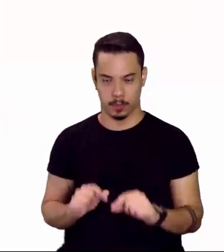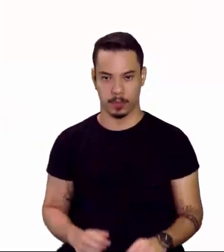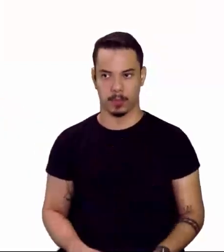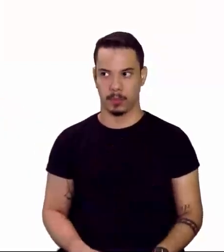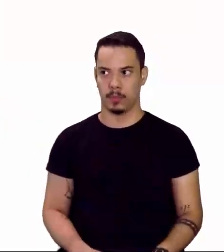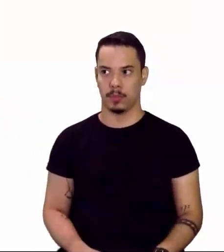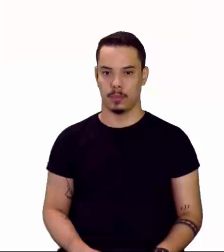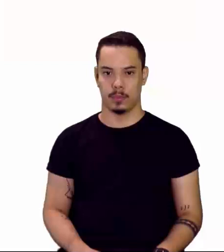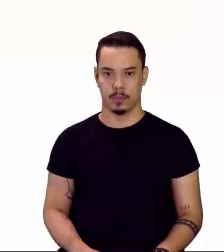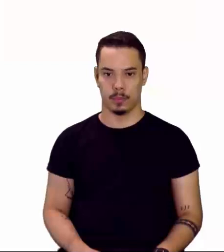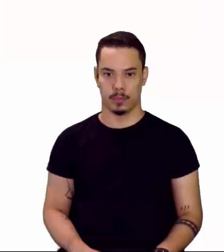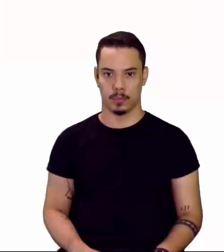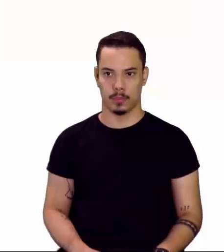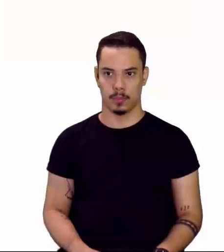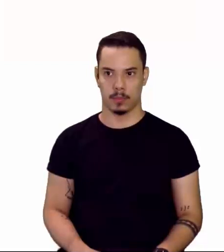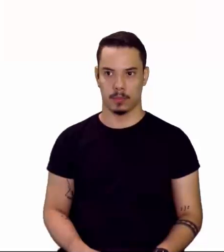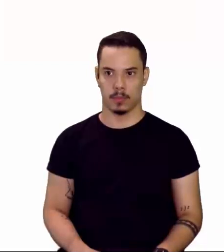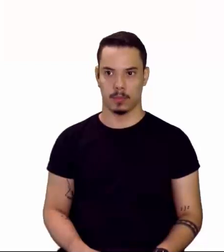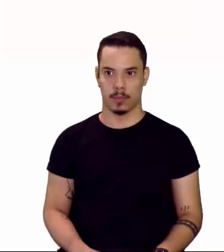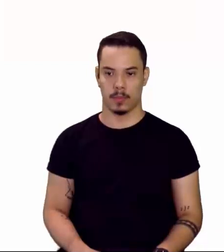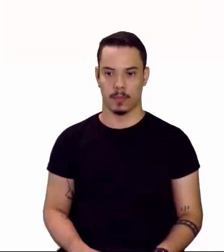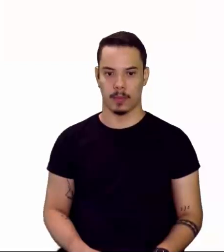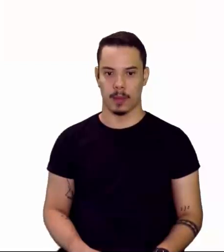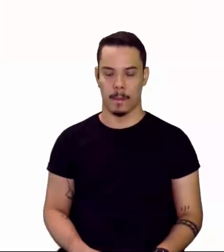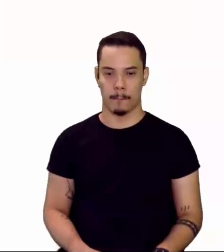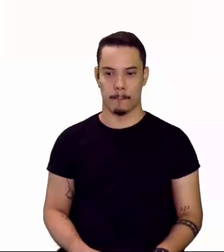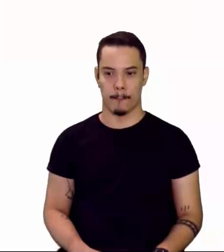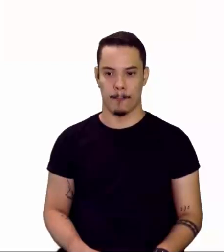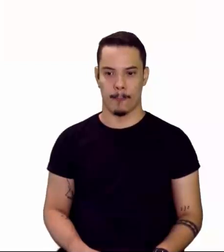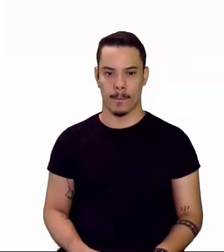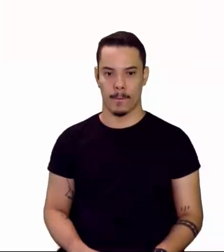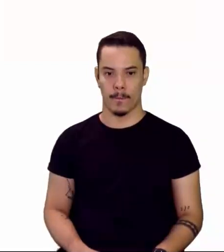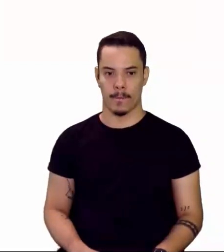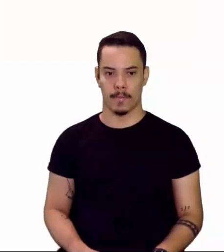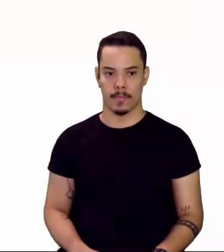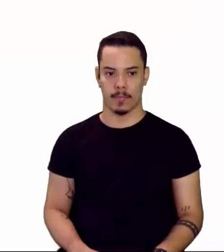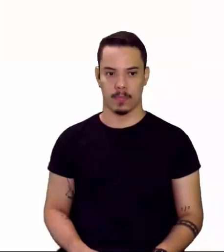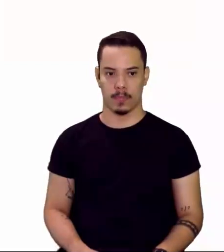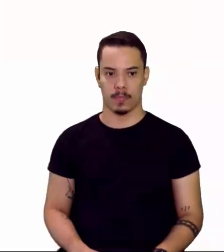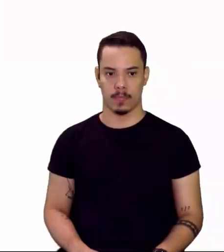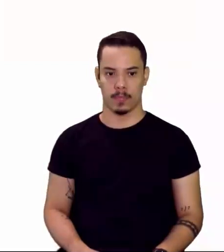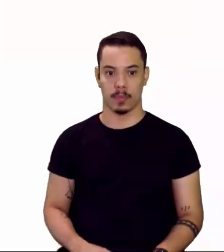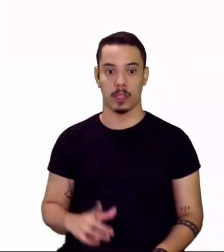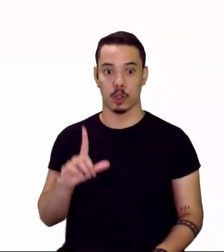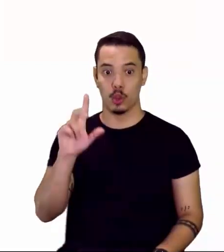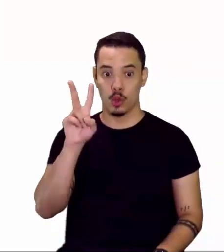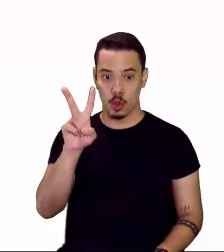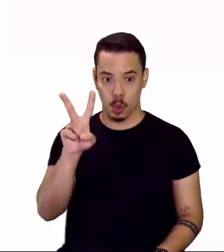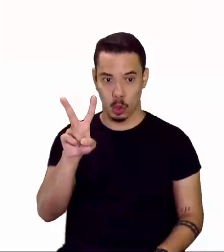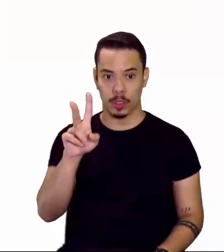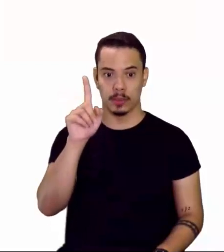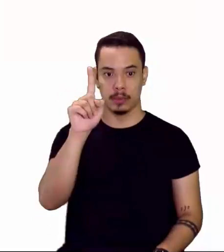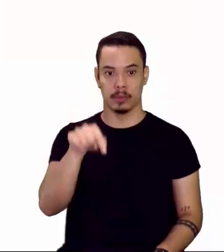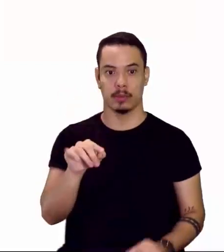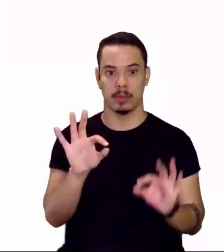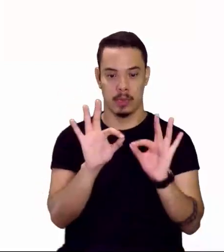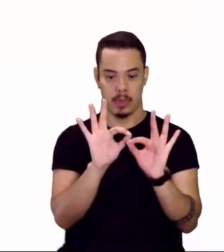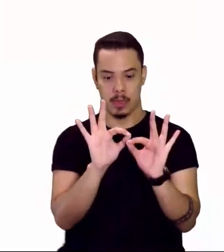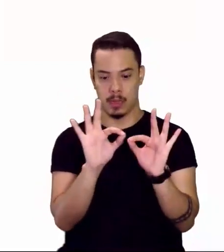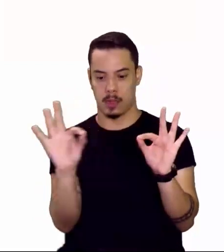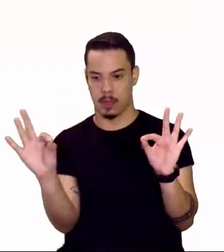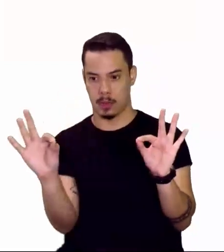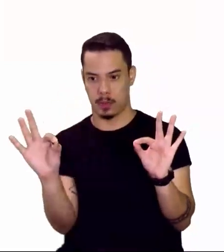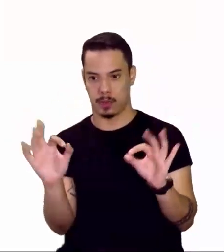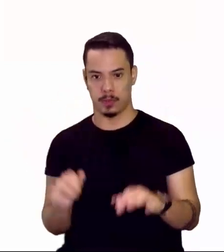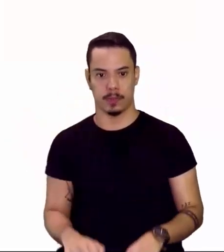existem 2 pares de elétrons, segmento é uma reta. Se existir 3 pares